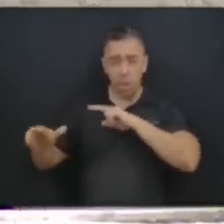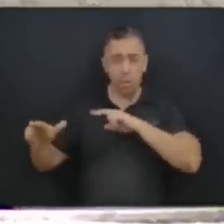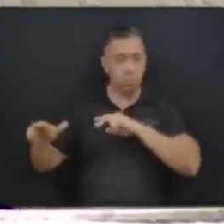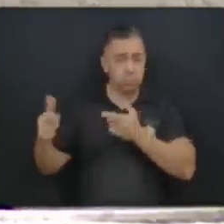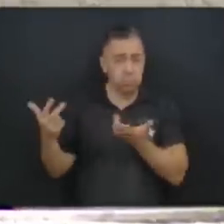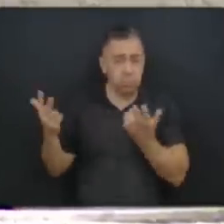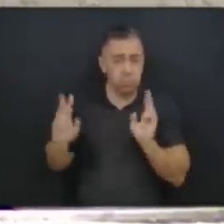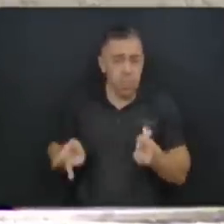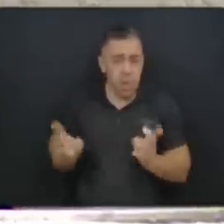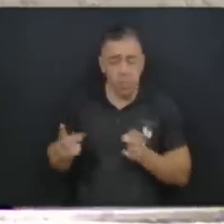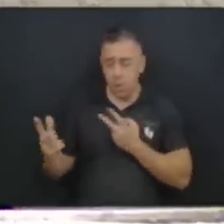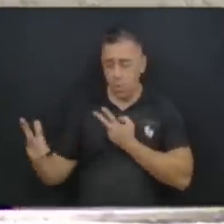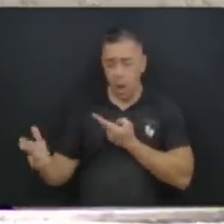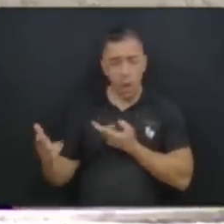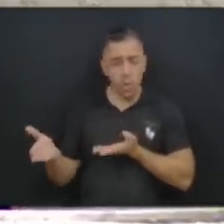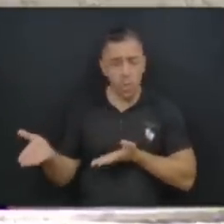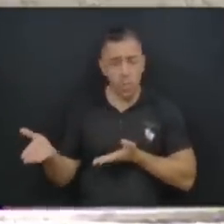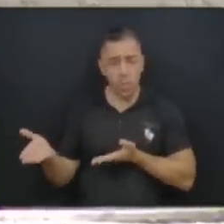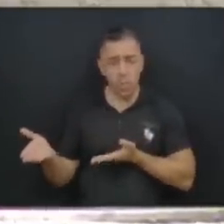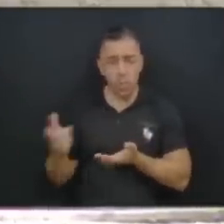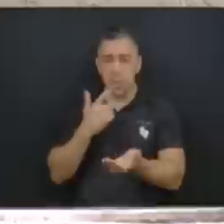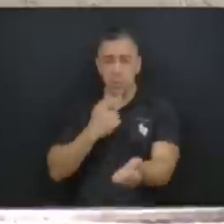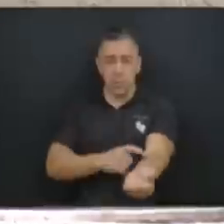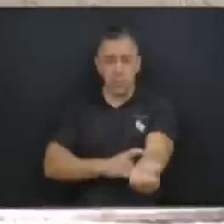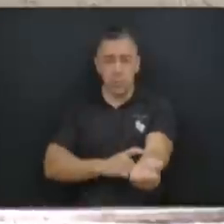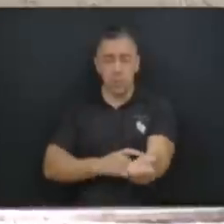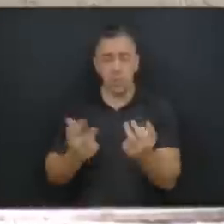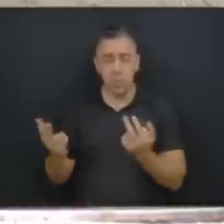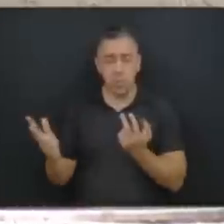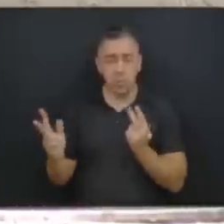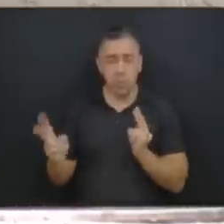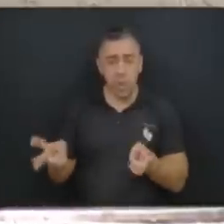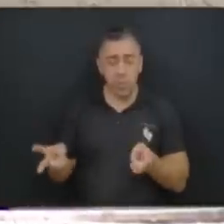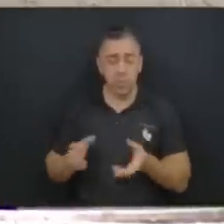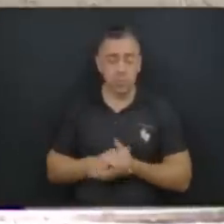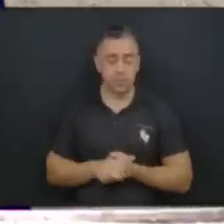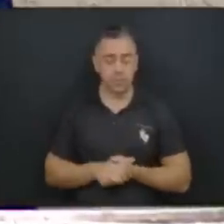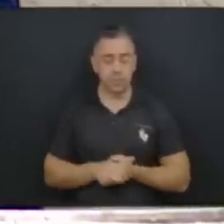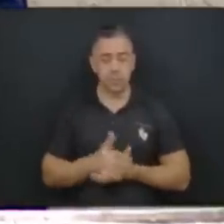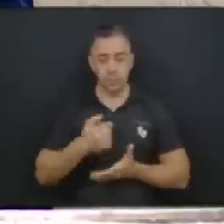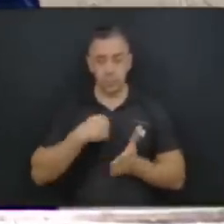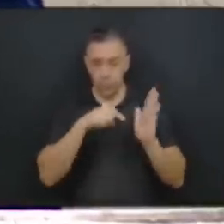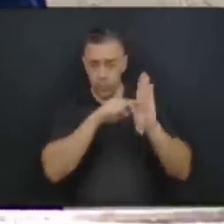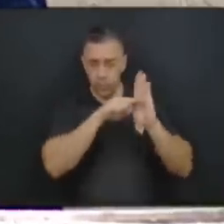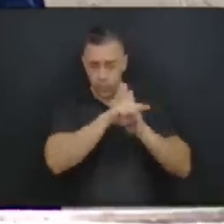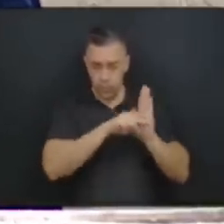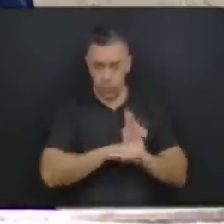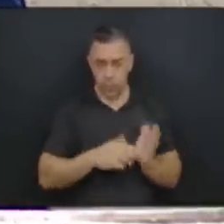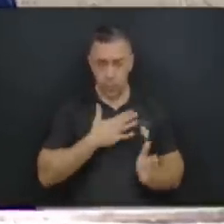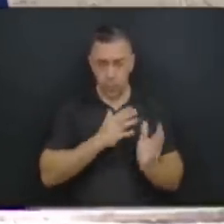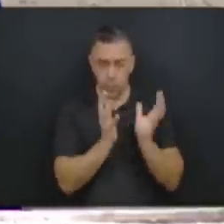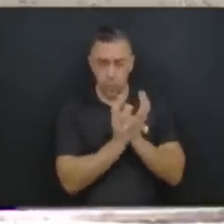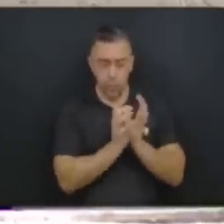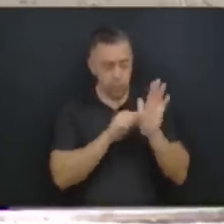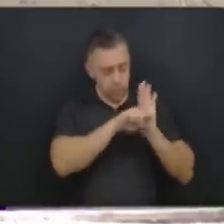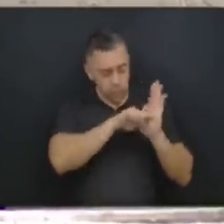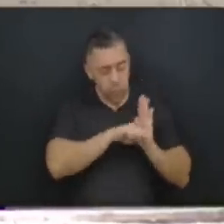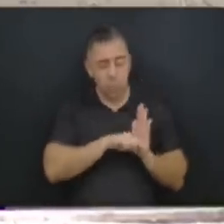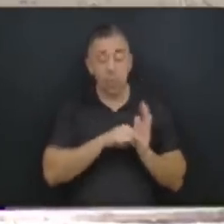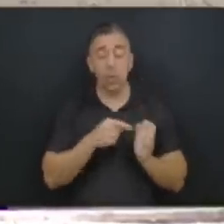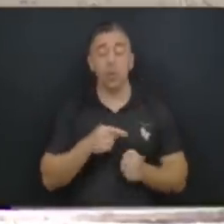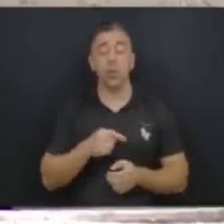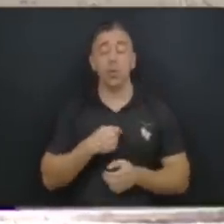diferenciá-los em uma pesquisa recente realizada para mim o próprio gabinete encontrei